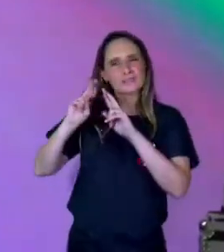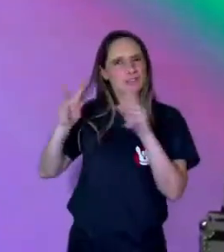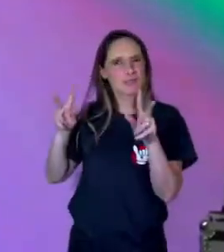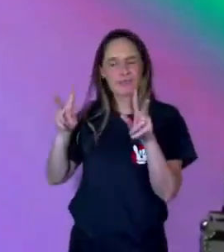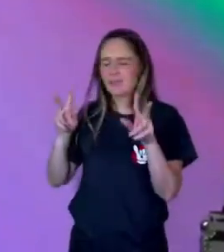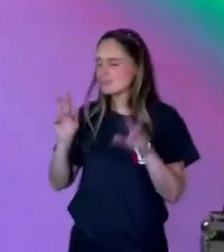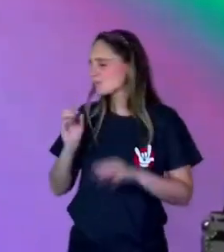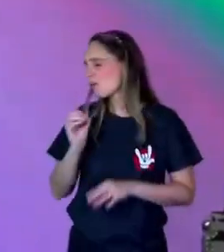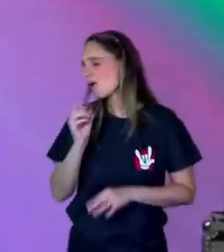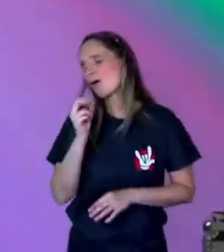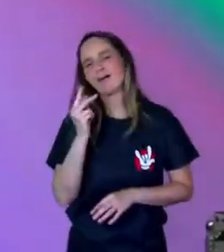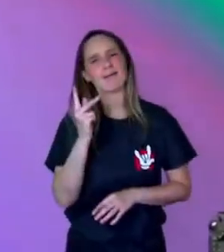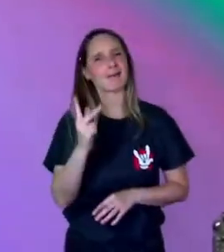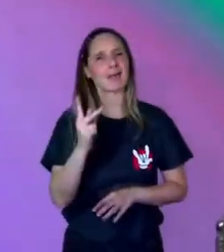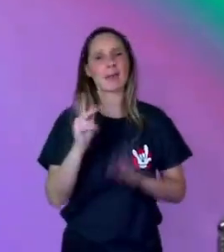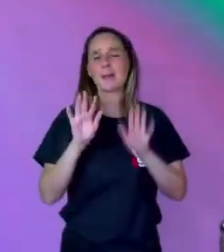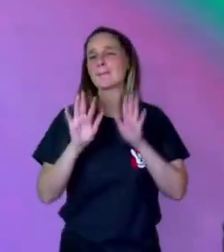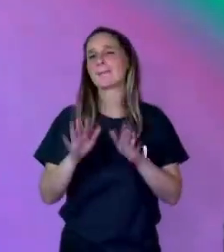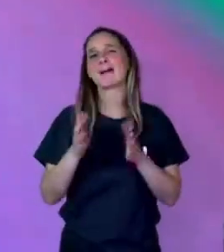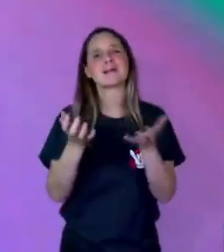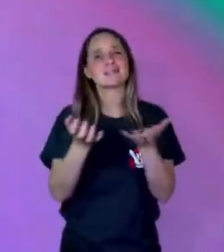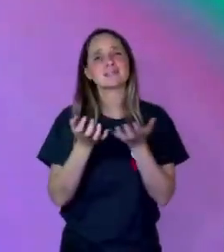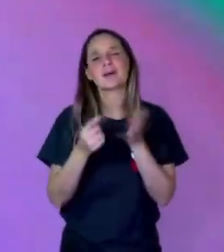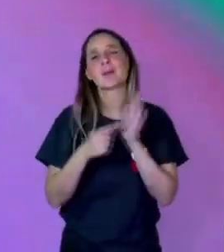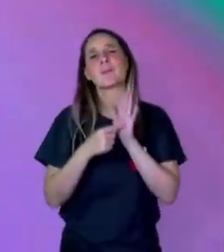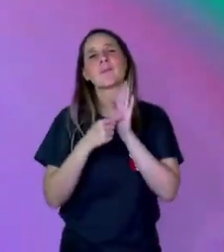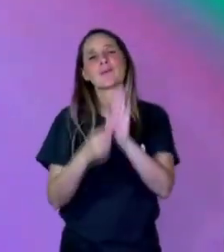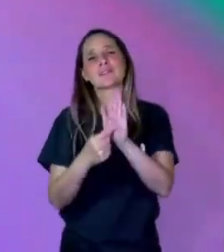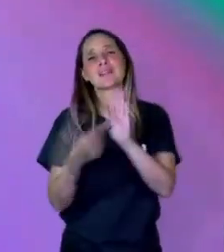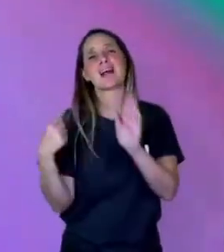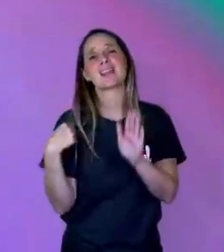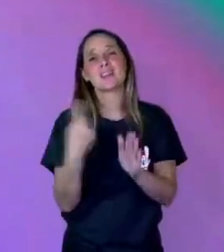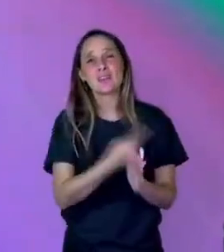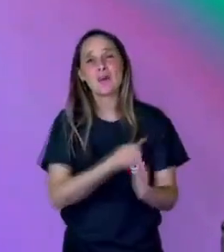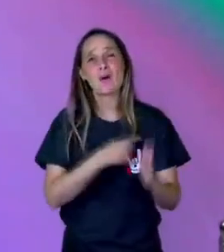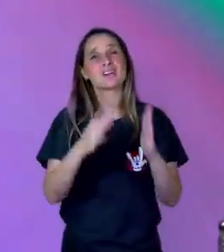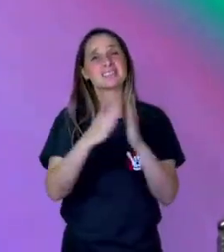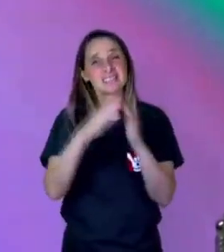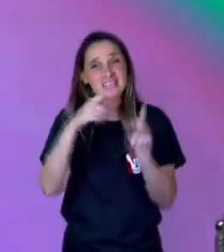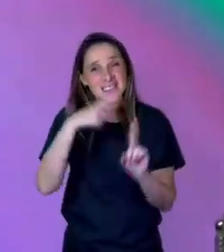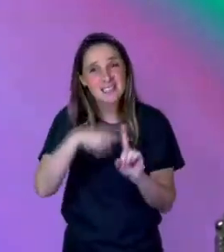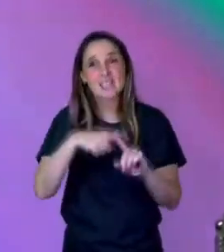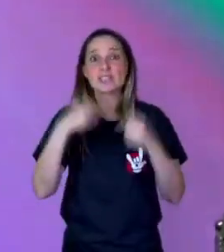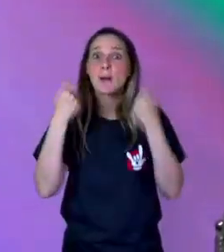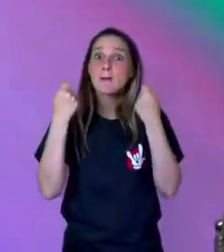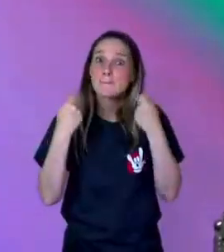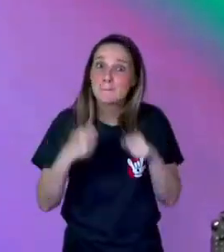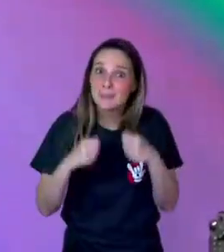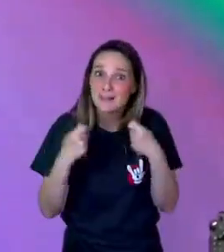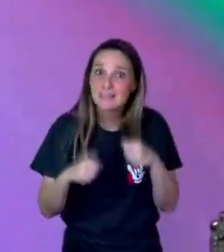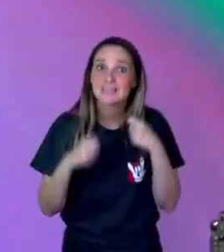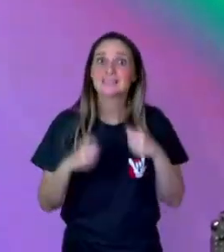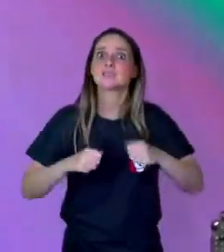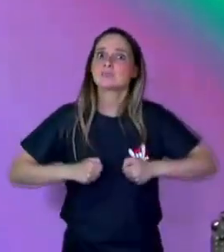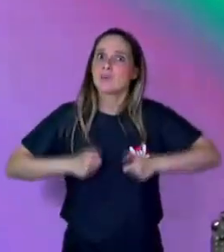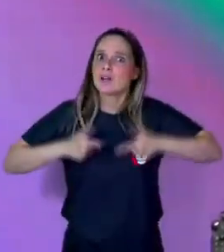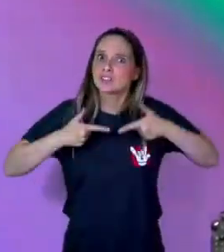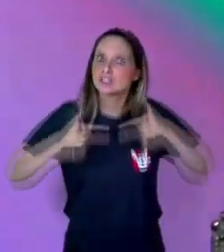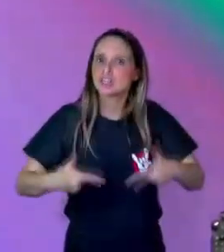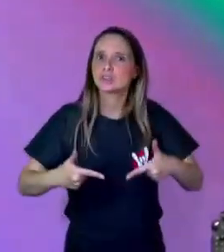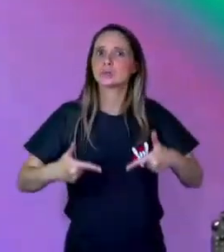Mas eu creio que nós, como igreja, poderíamos ter nos comportado de uma maneira diferente. E podemos fazer diferente